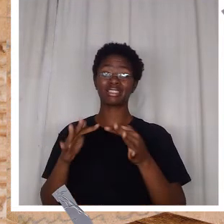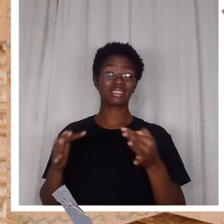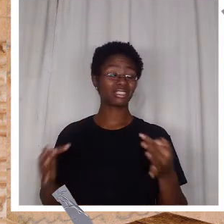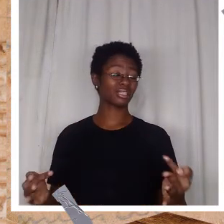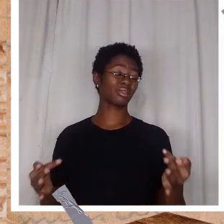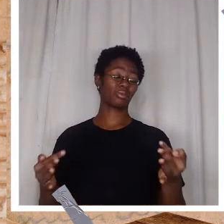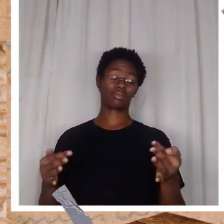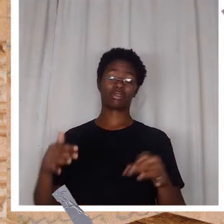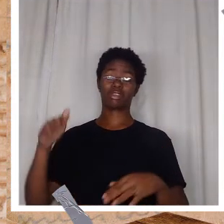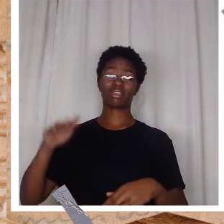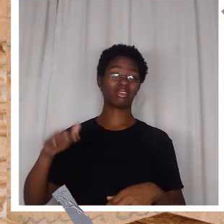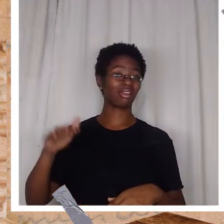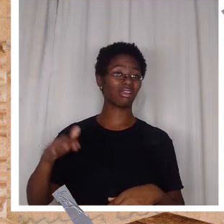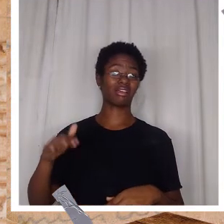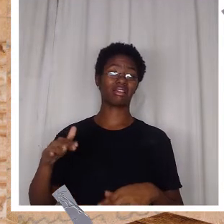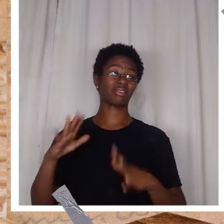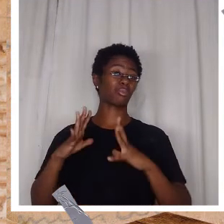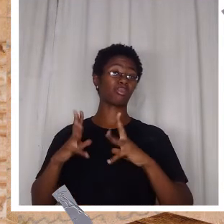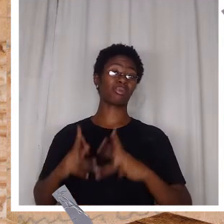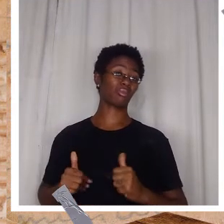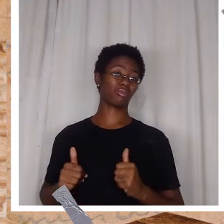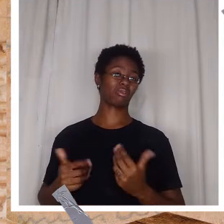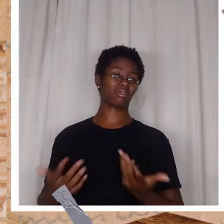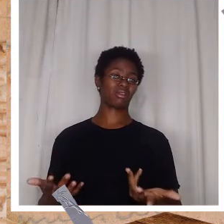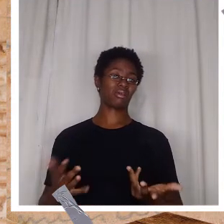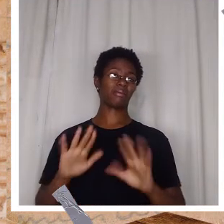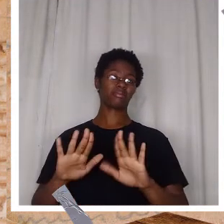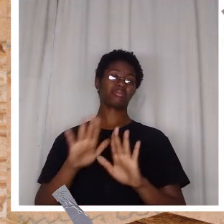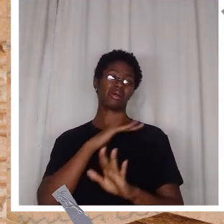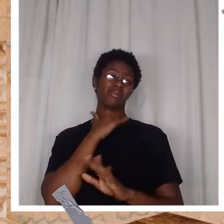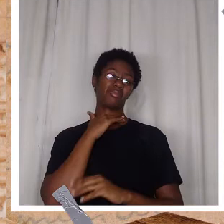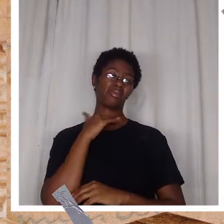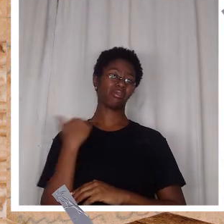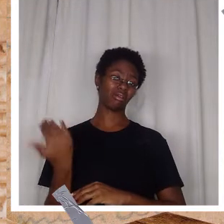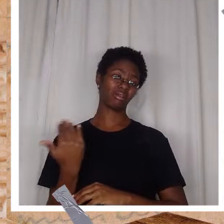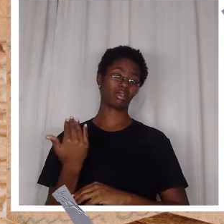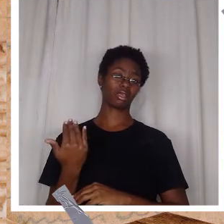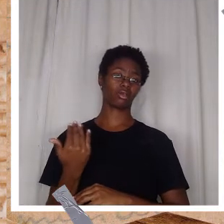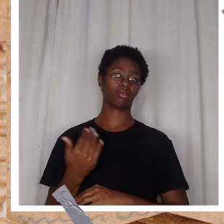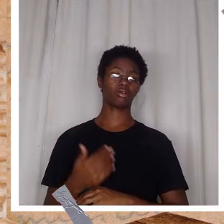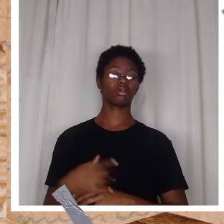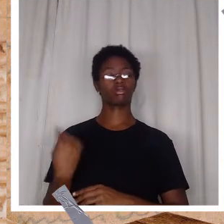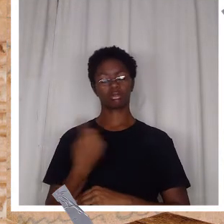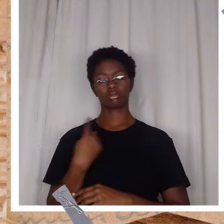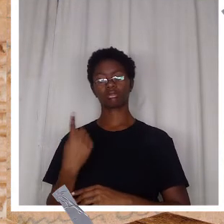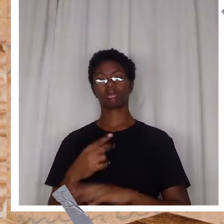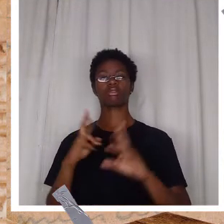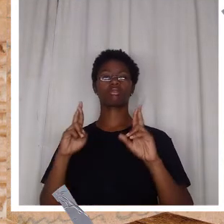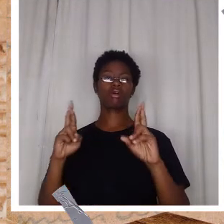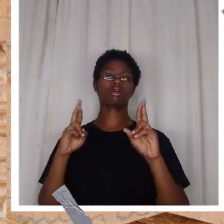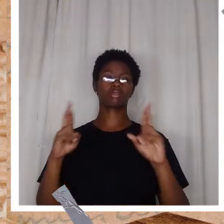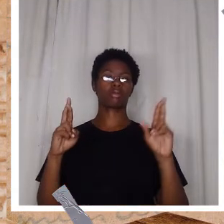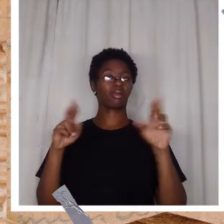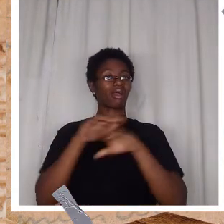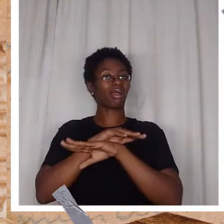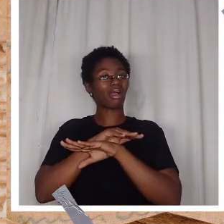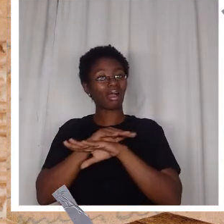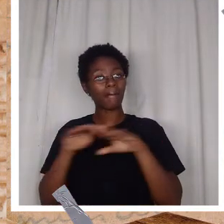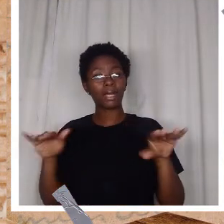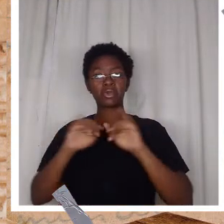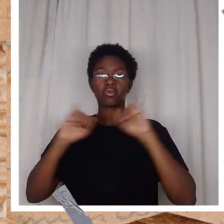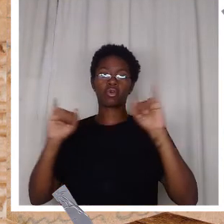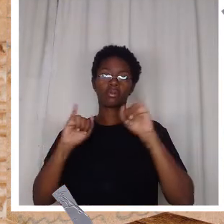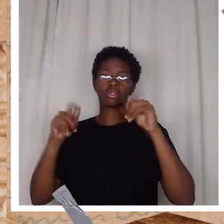e ficar bem atentos, né, para que cada vez menos isso aconteça, seja através da nossa arte, da